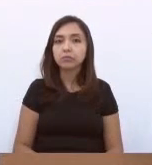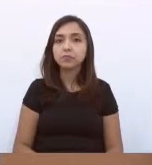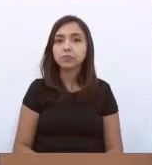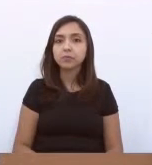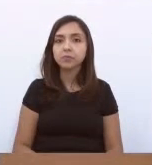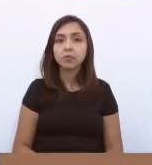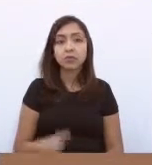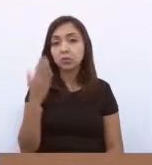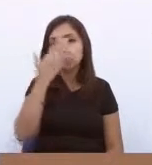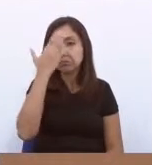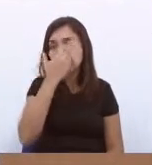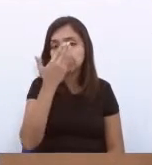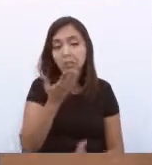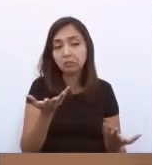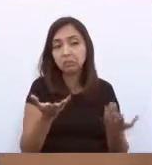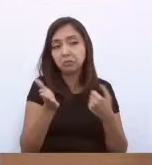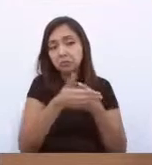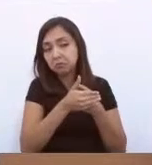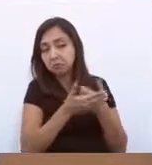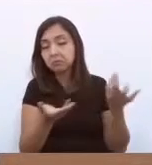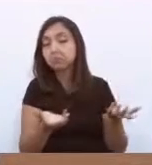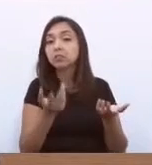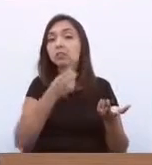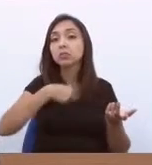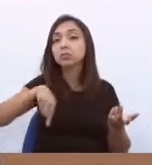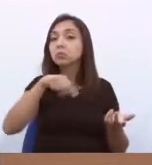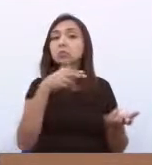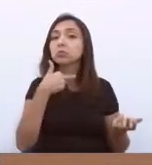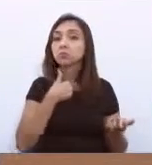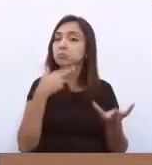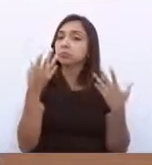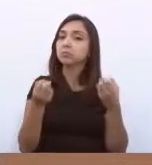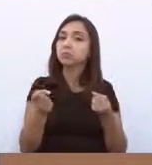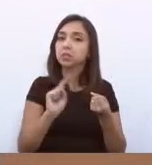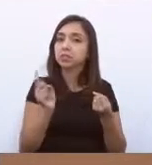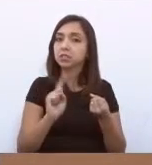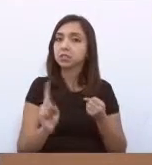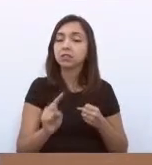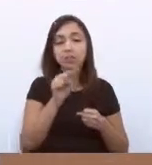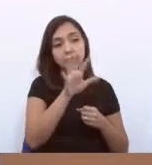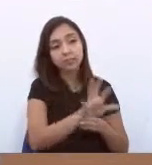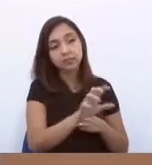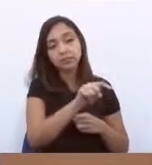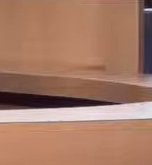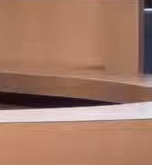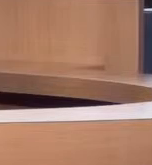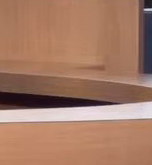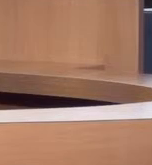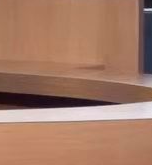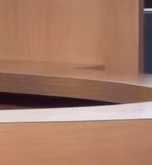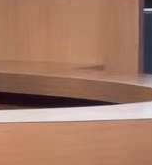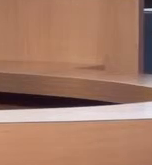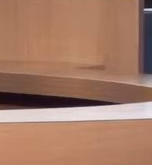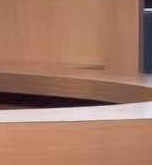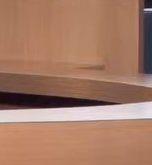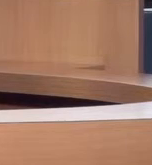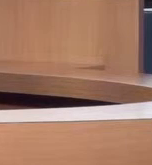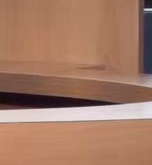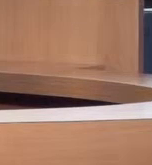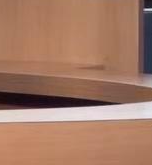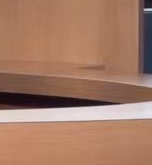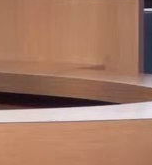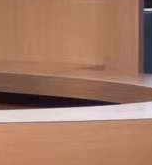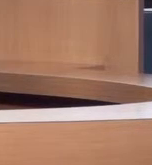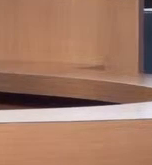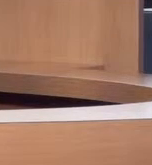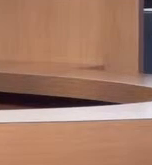Não enxergamos isso. Então nós não podemos aceitar esse tipo de situação. Já o vereador Lamé,